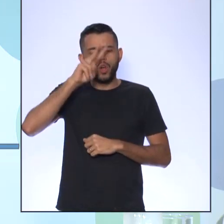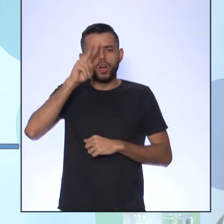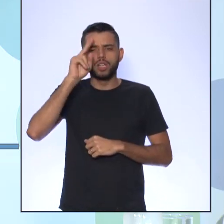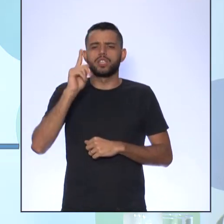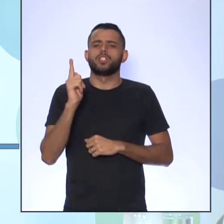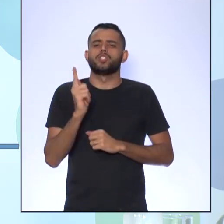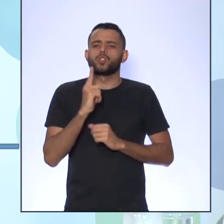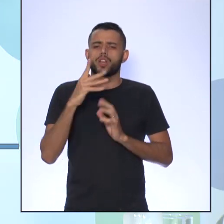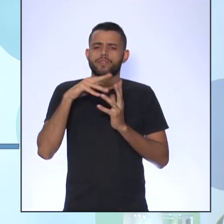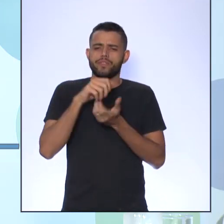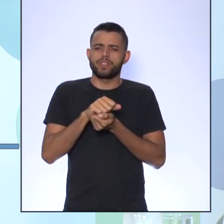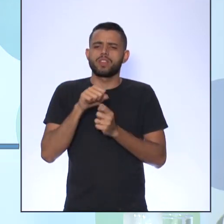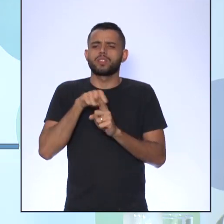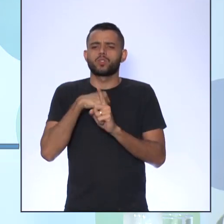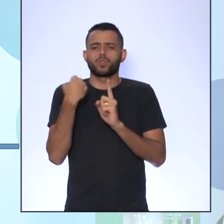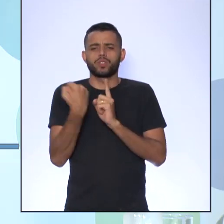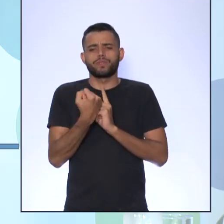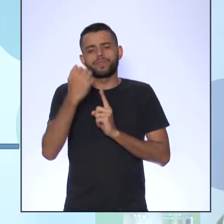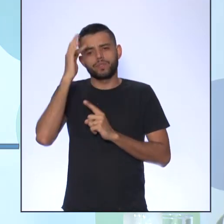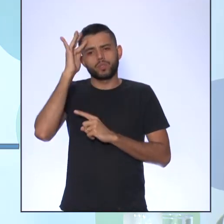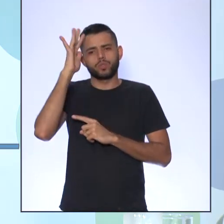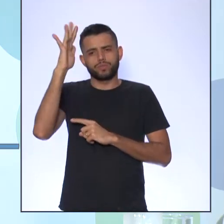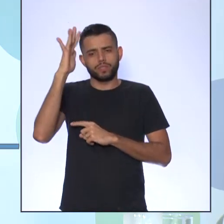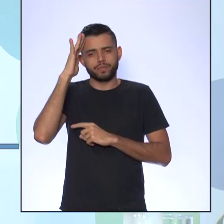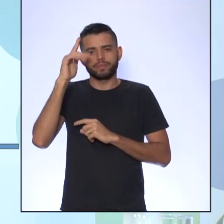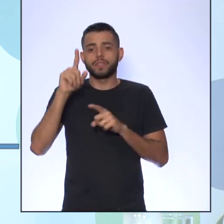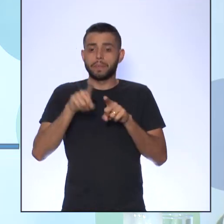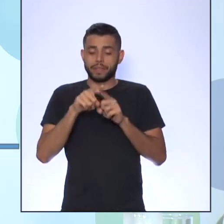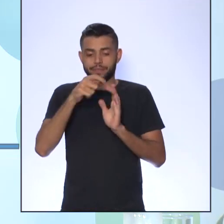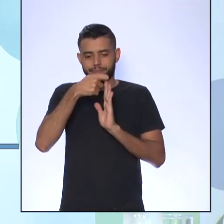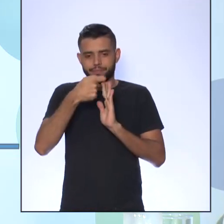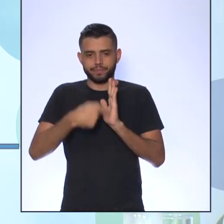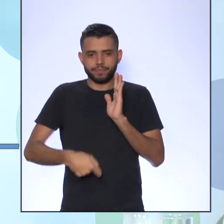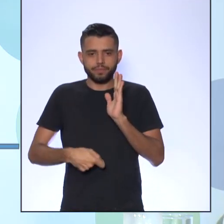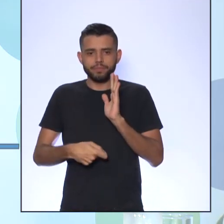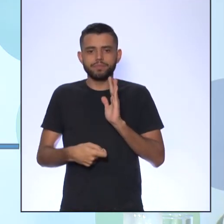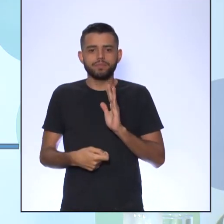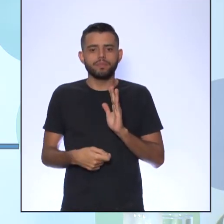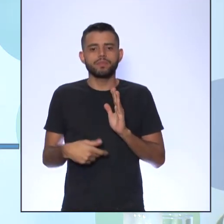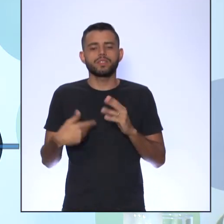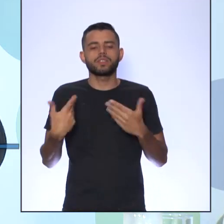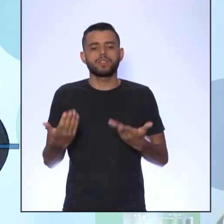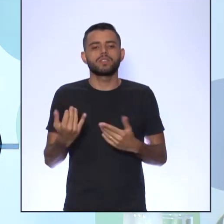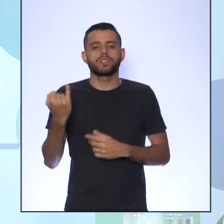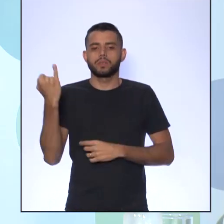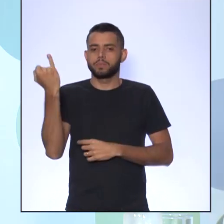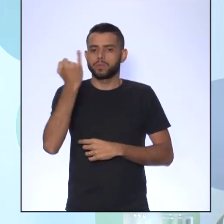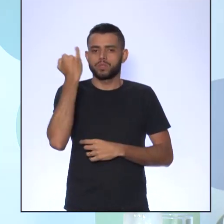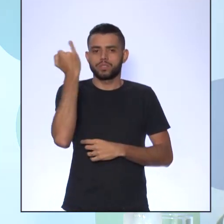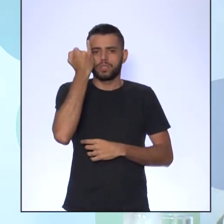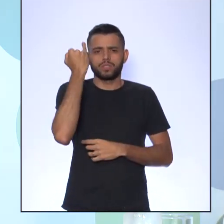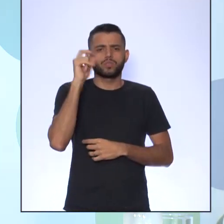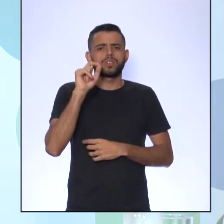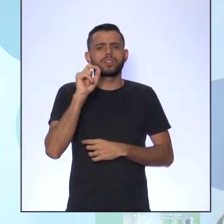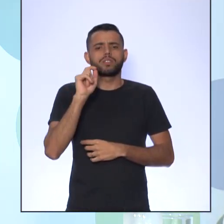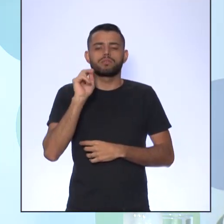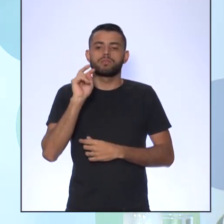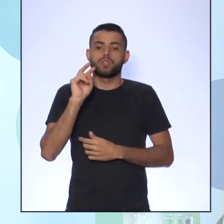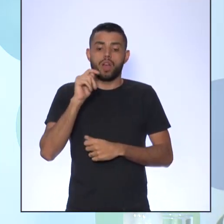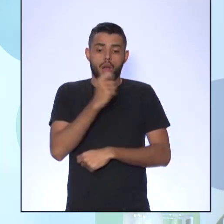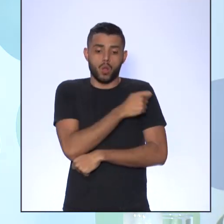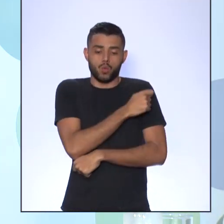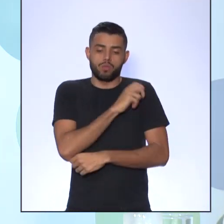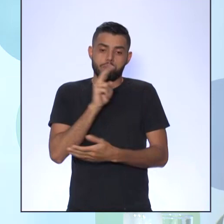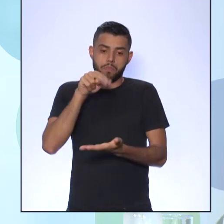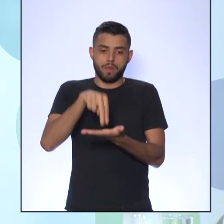geografia, sociologia, filosofia, além de uma redação. Então é importante que o aluno já vá para a prova sabendo dessas provas